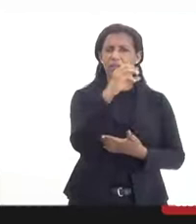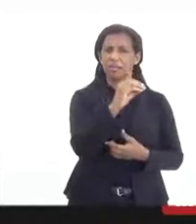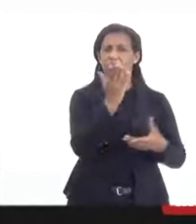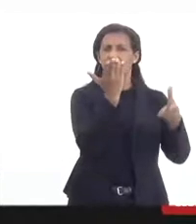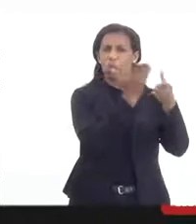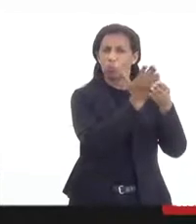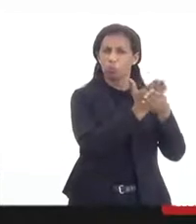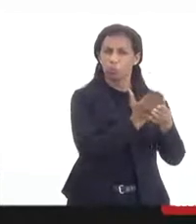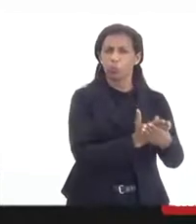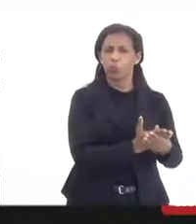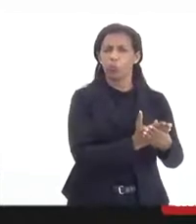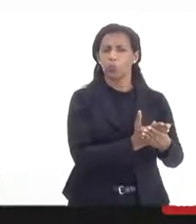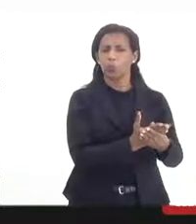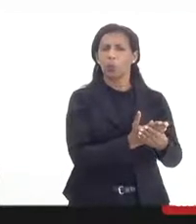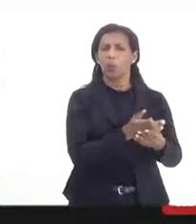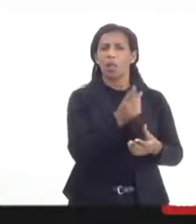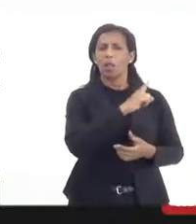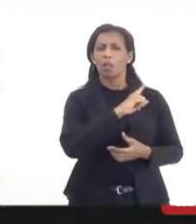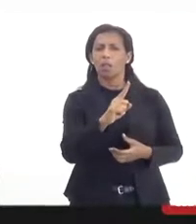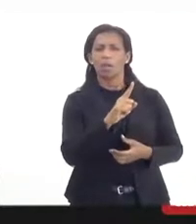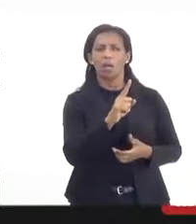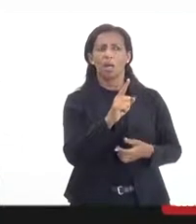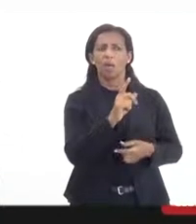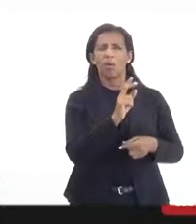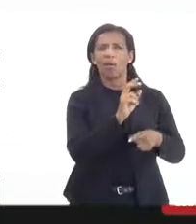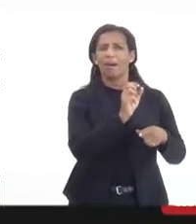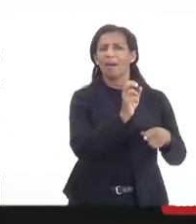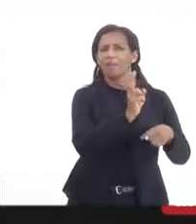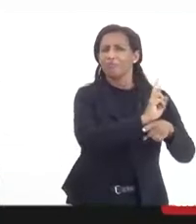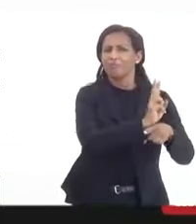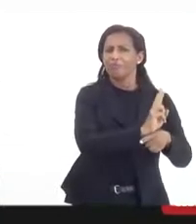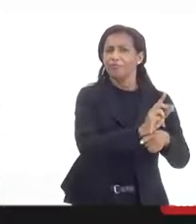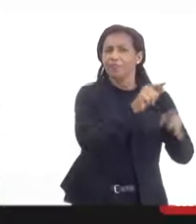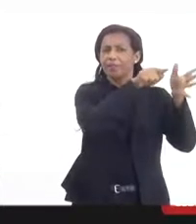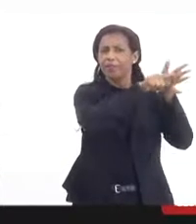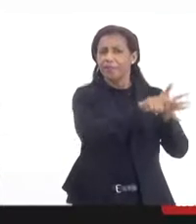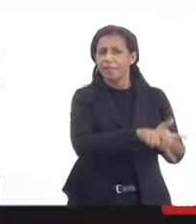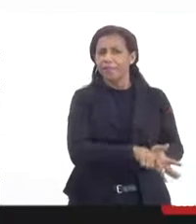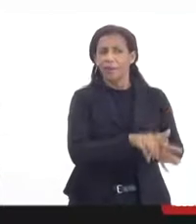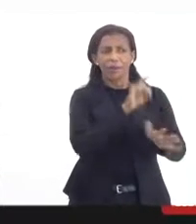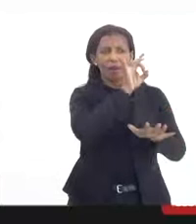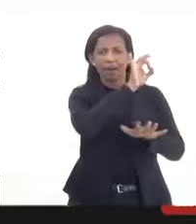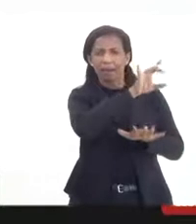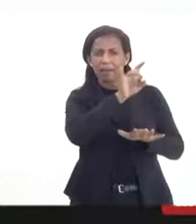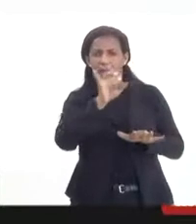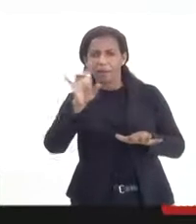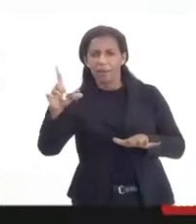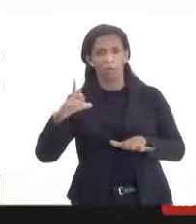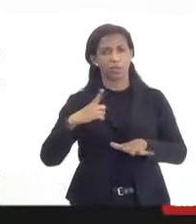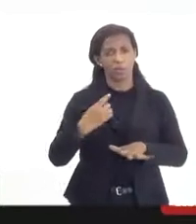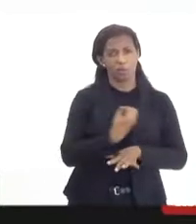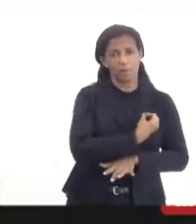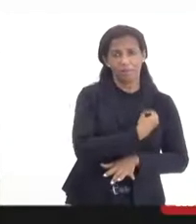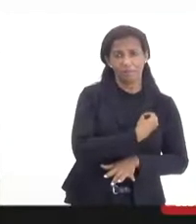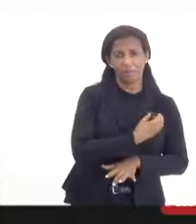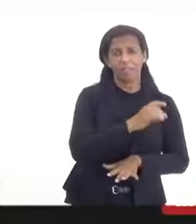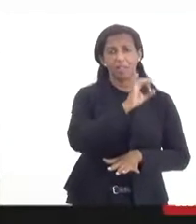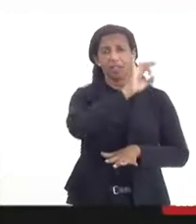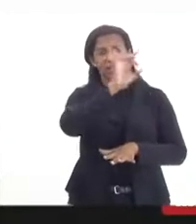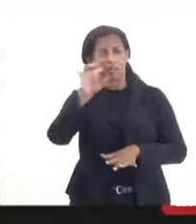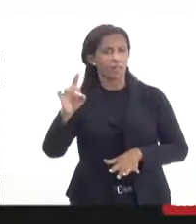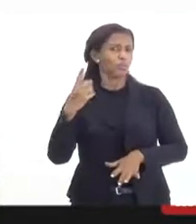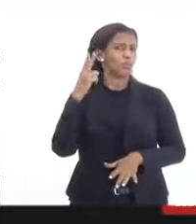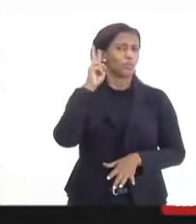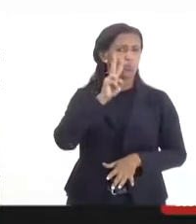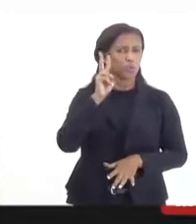a respeito de não atendimento à fiscalização. Cada um destes autos tem uma vida, cada um tem uma